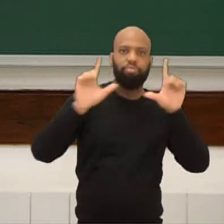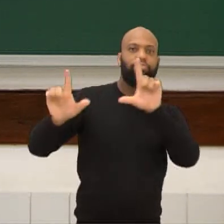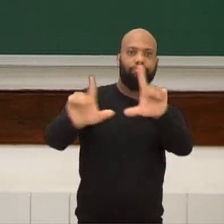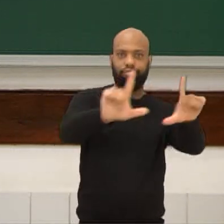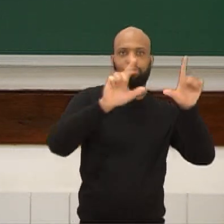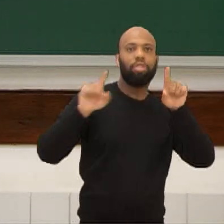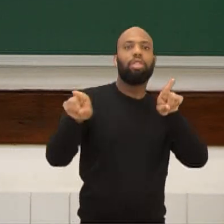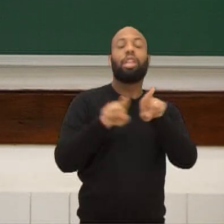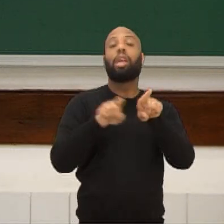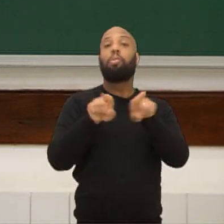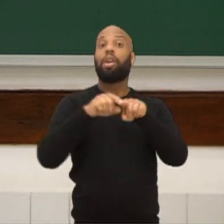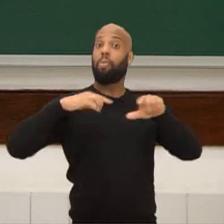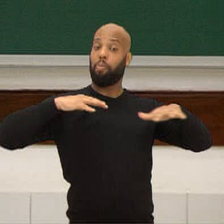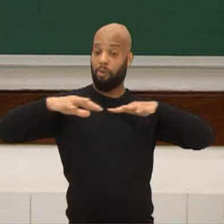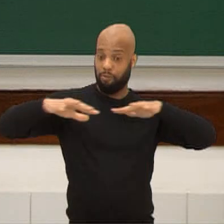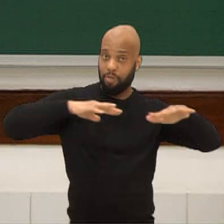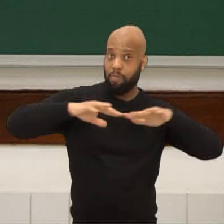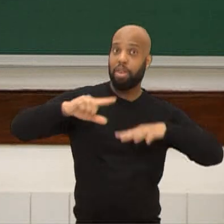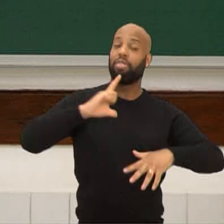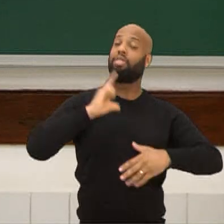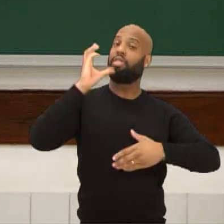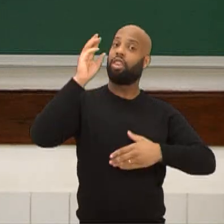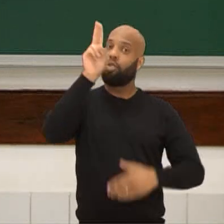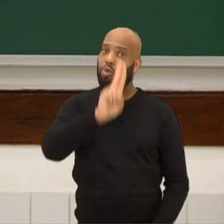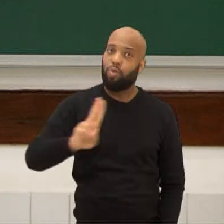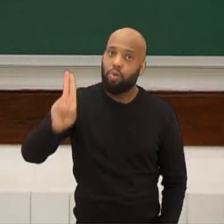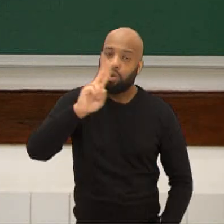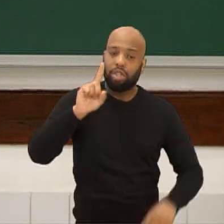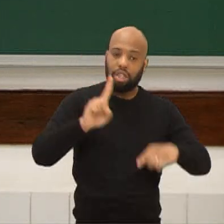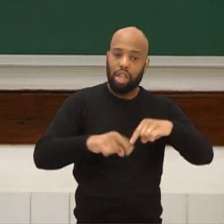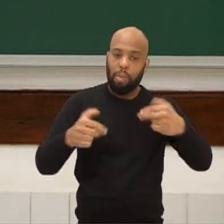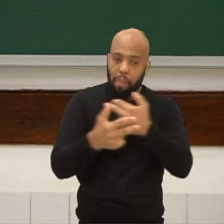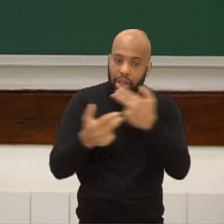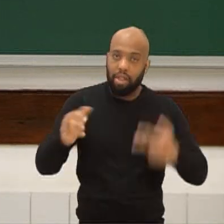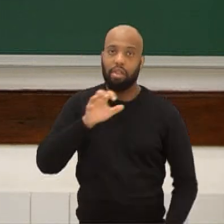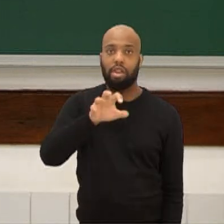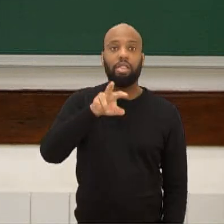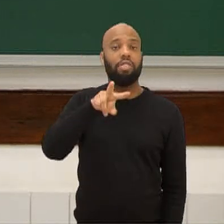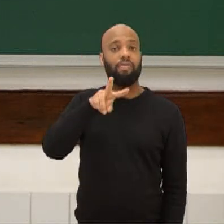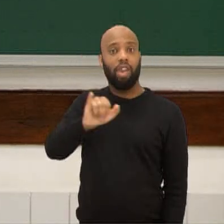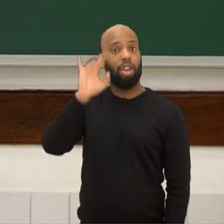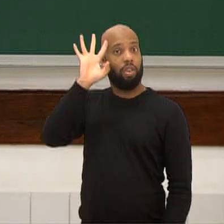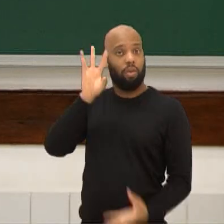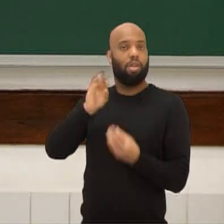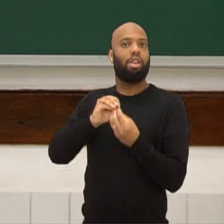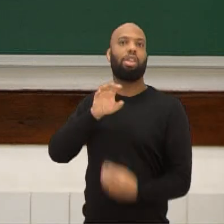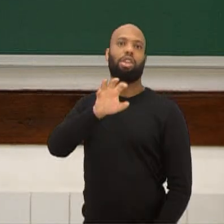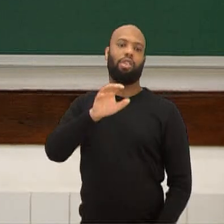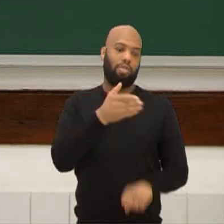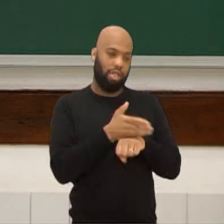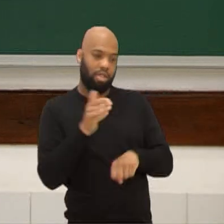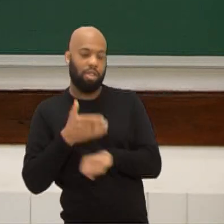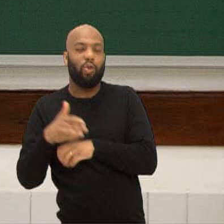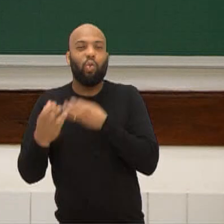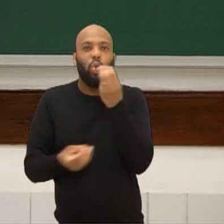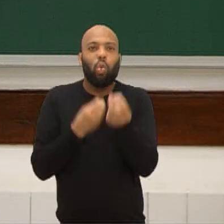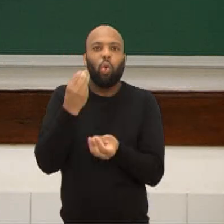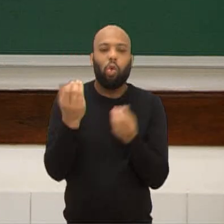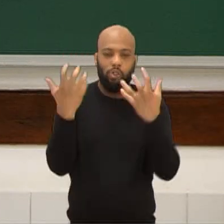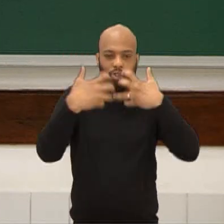alguns movimentos que as pessoas fazem com aquele tipo de material, para vocês entenderem como é a prática, para vocês entenderem como é o